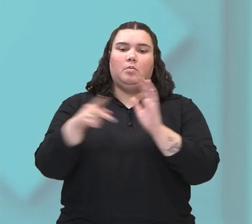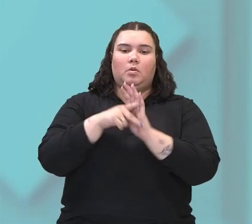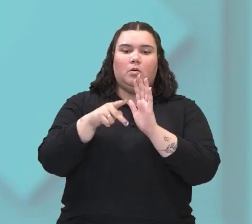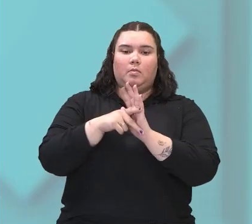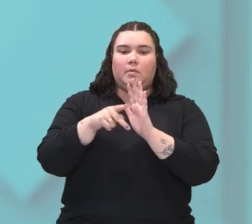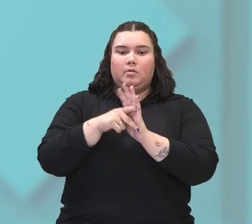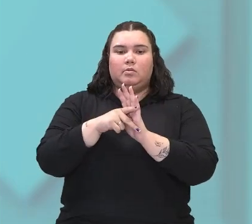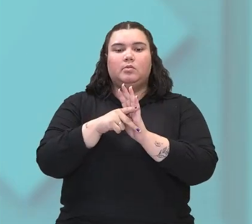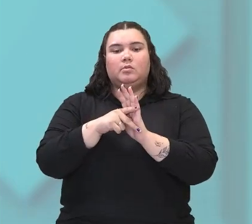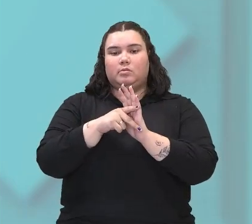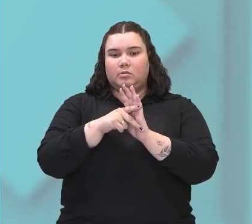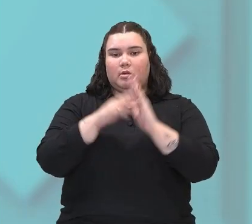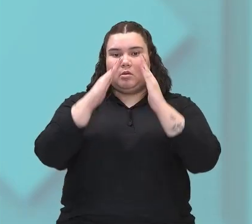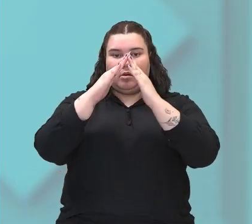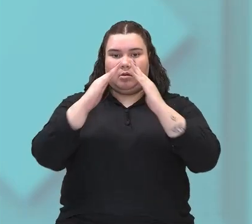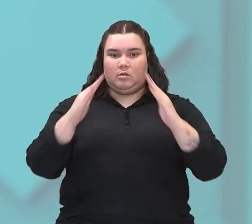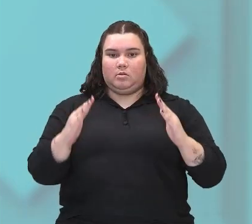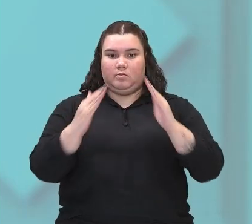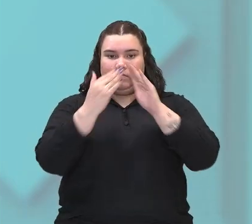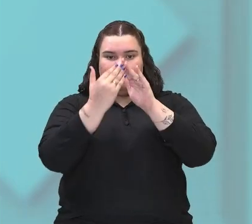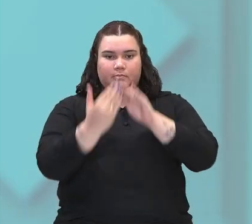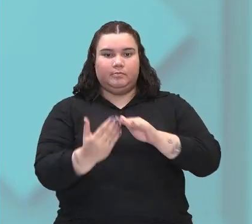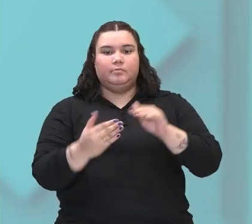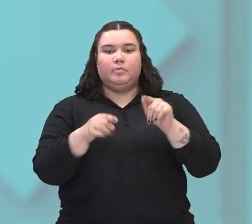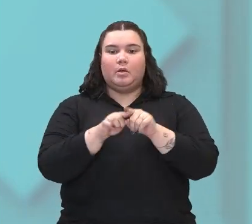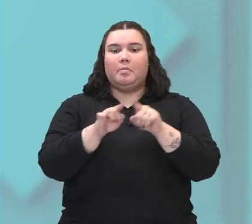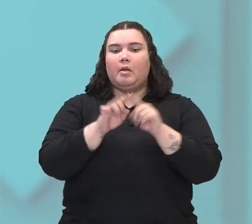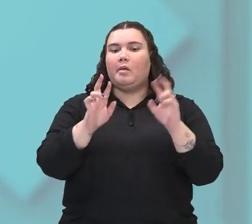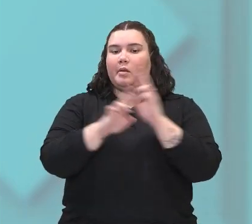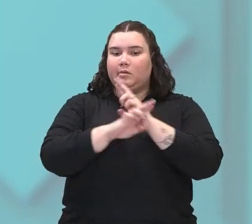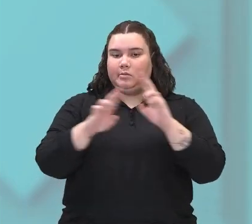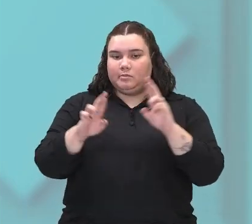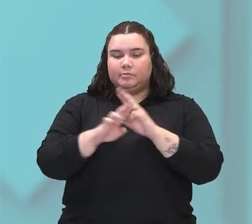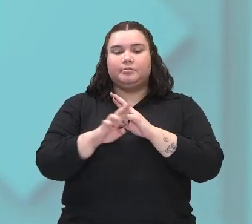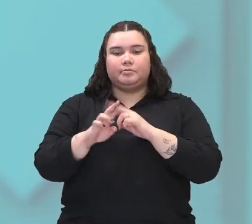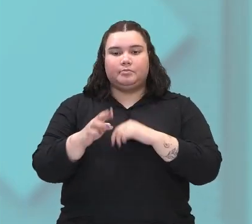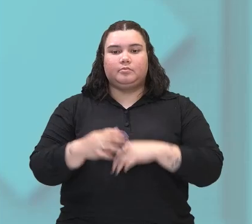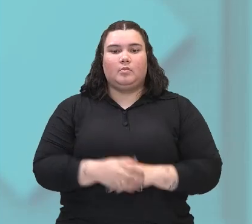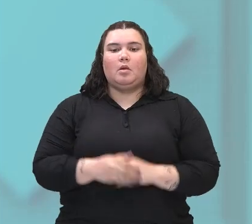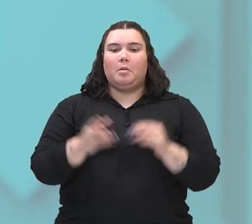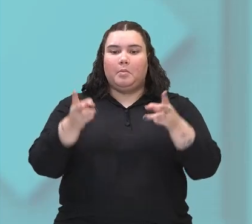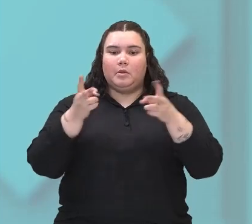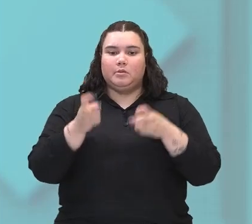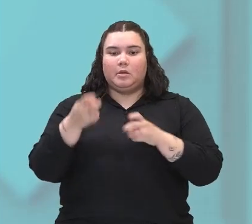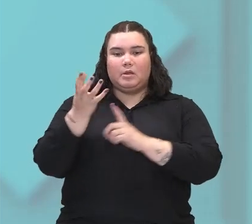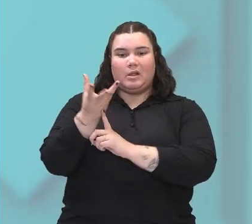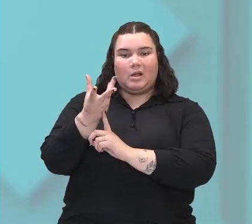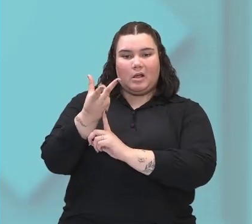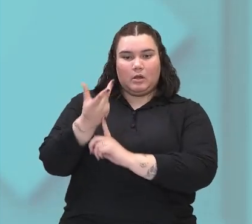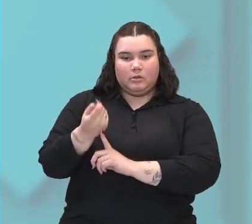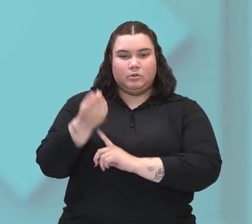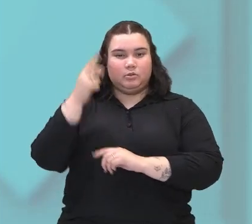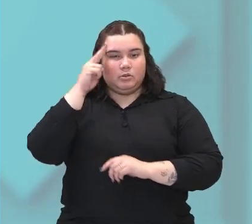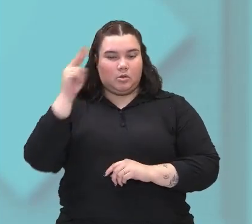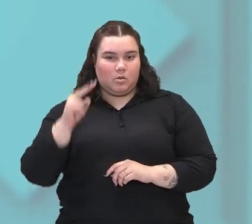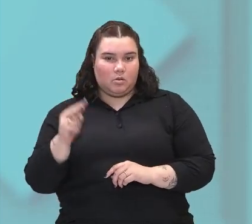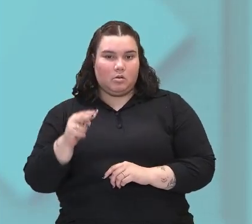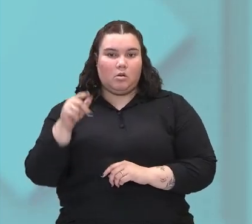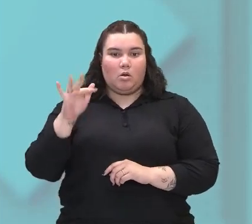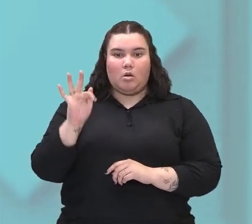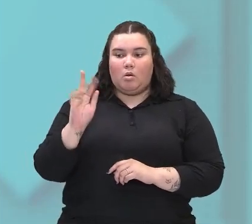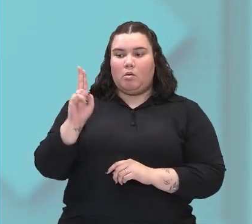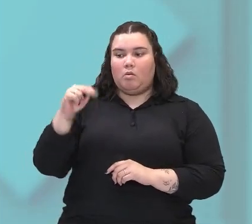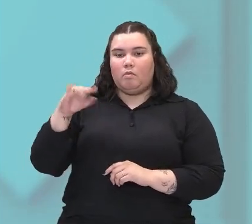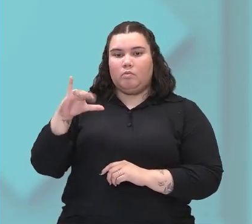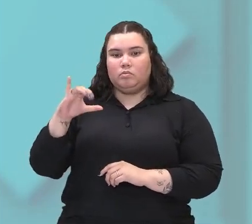eh das pirâmides né a relação que tem a gente ve viu na arte pré-histórica como era uma arte funcional